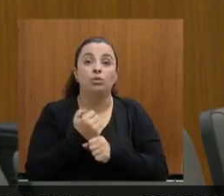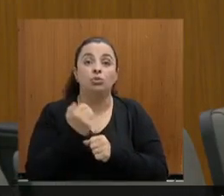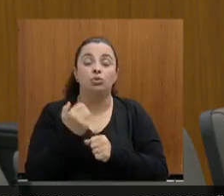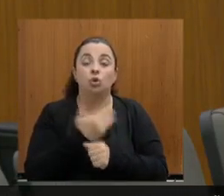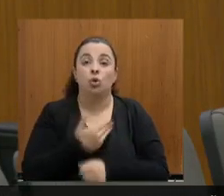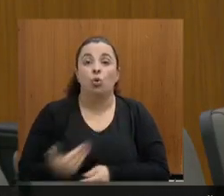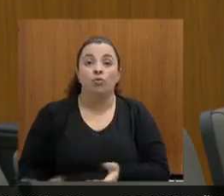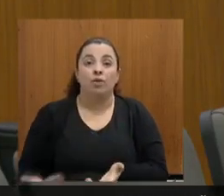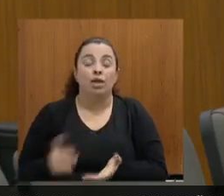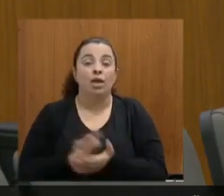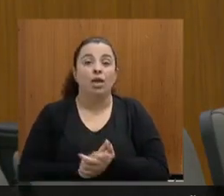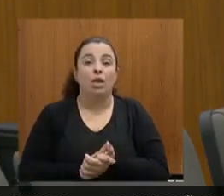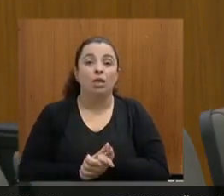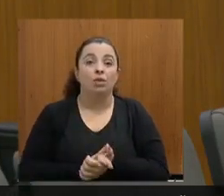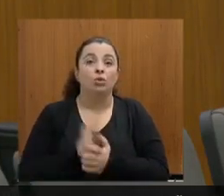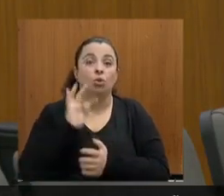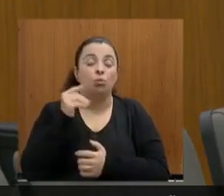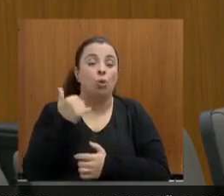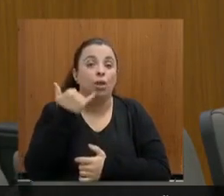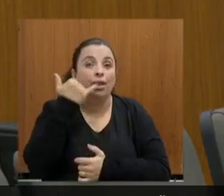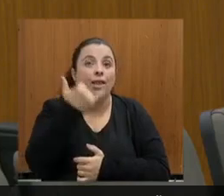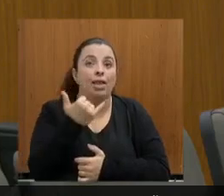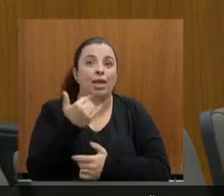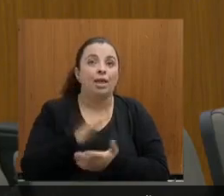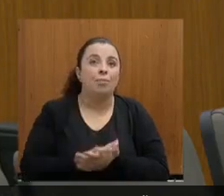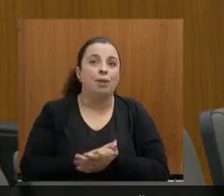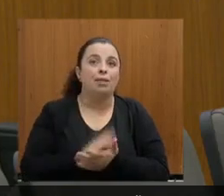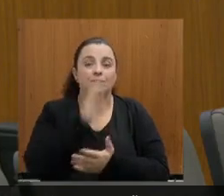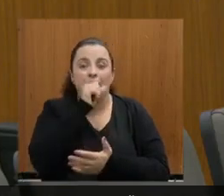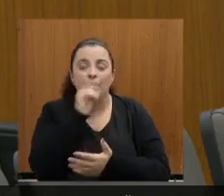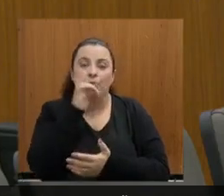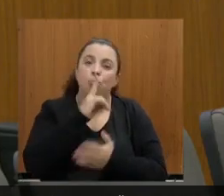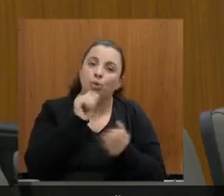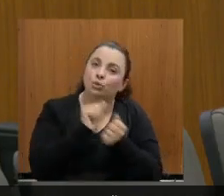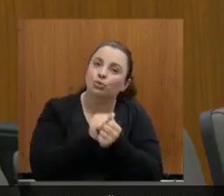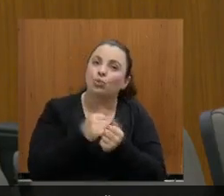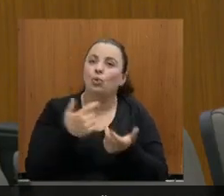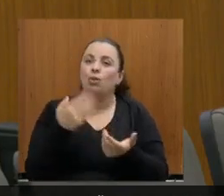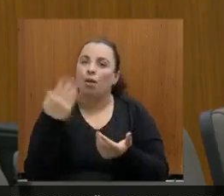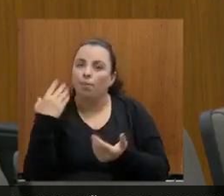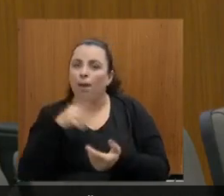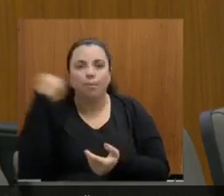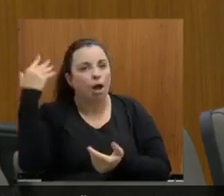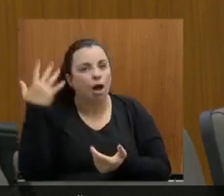ligando o passado domingo e tal É isso aí